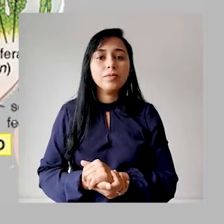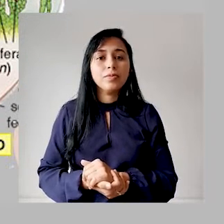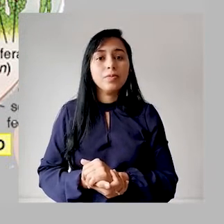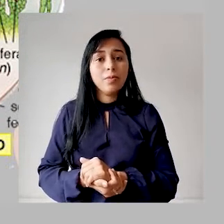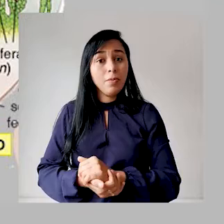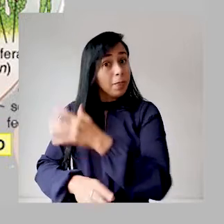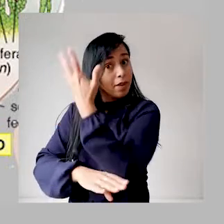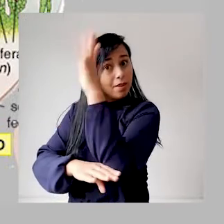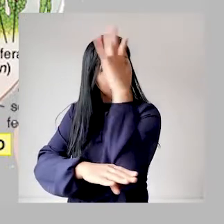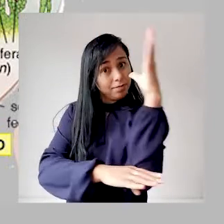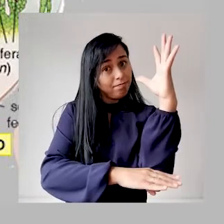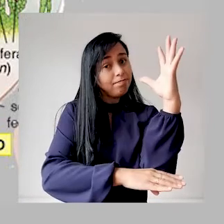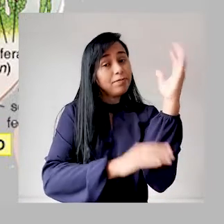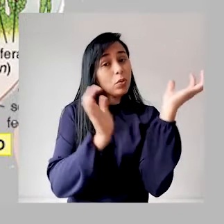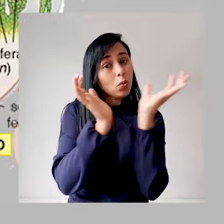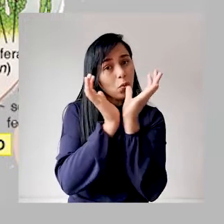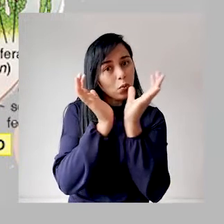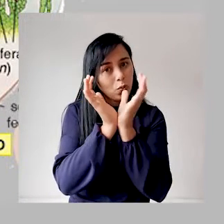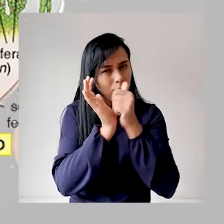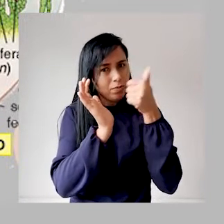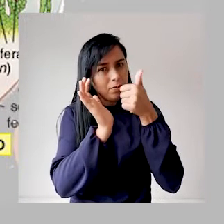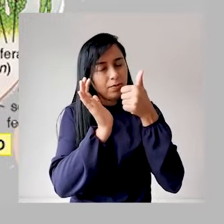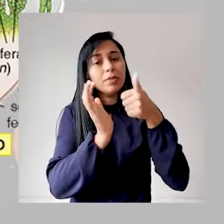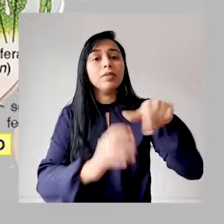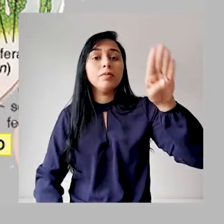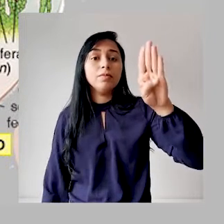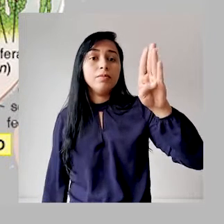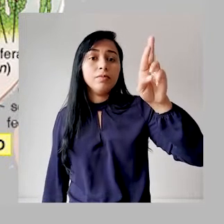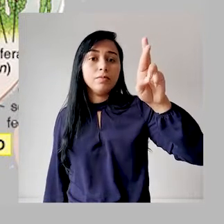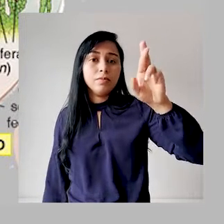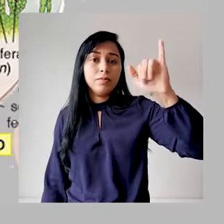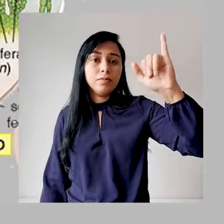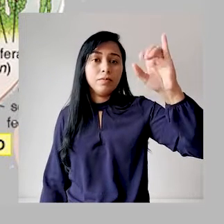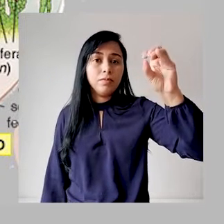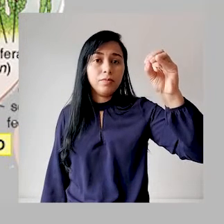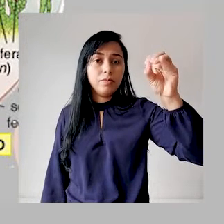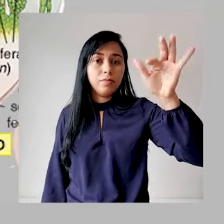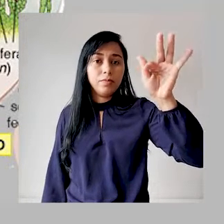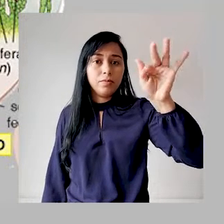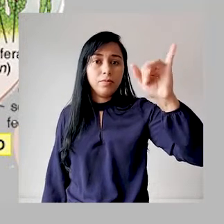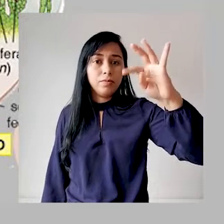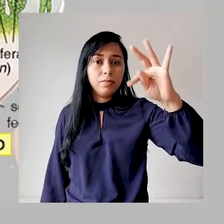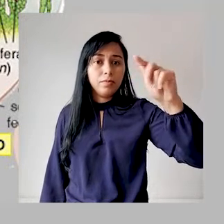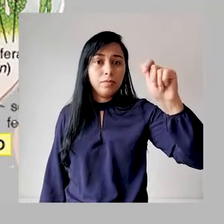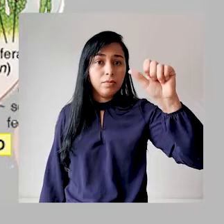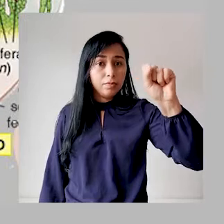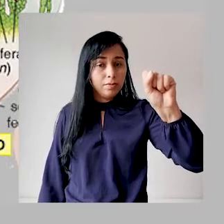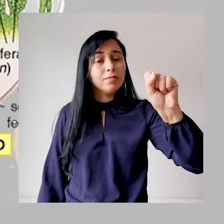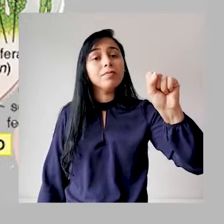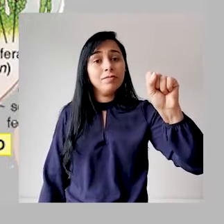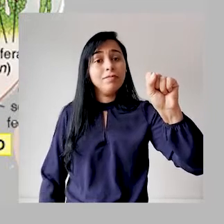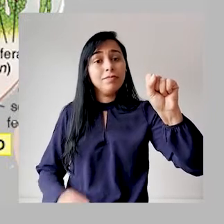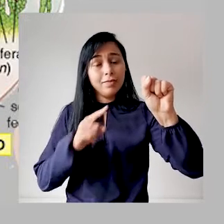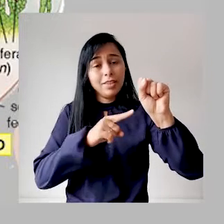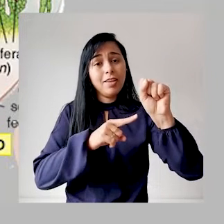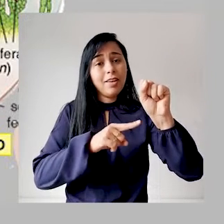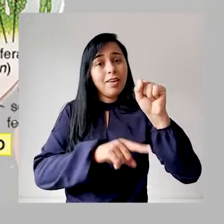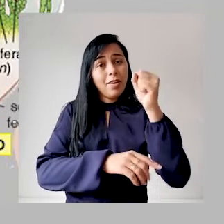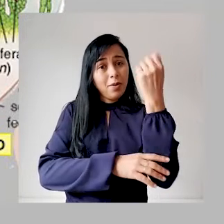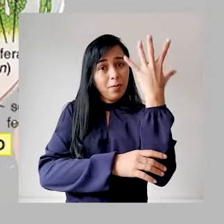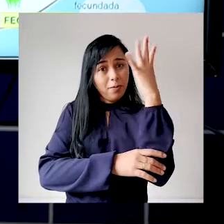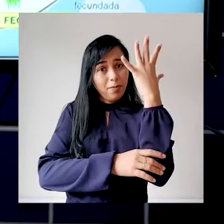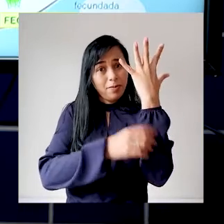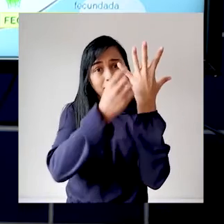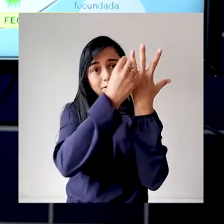vamos iniciar com o grupo das briófitas, que são plantas rudimentares, onde nós